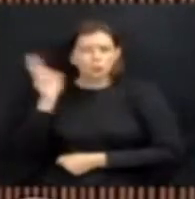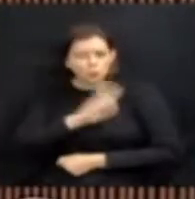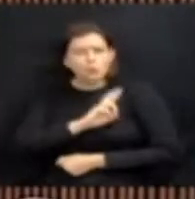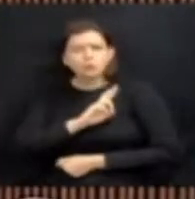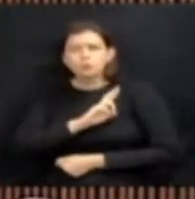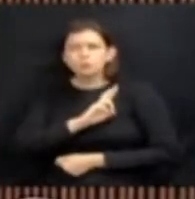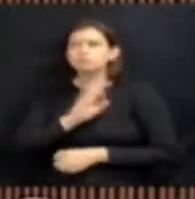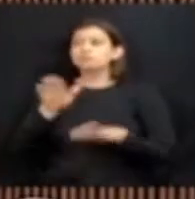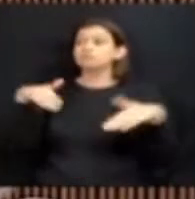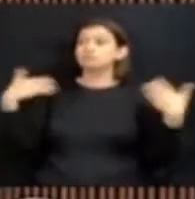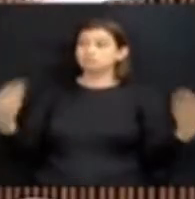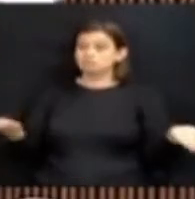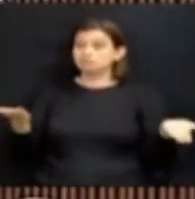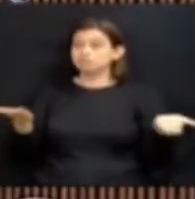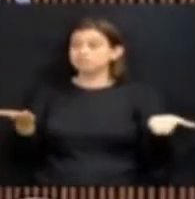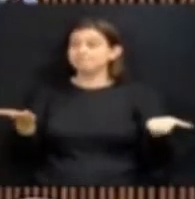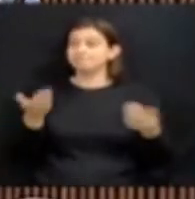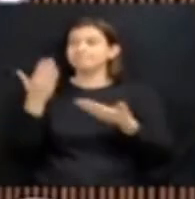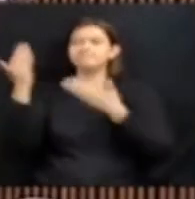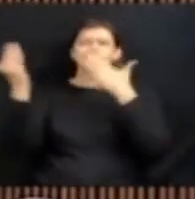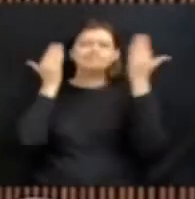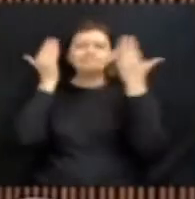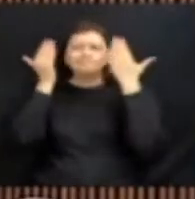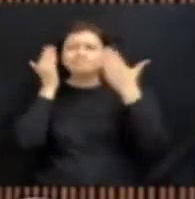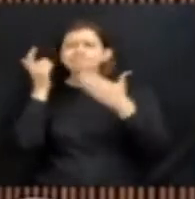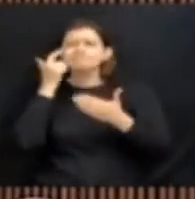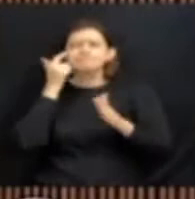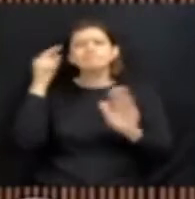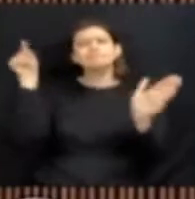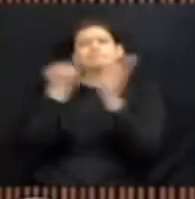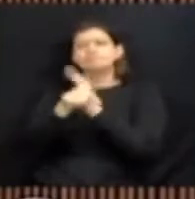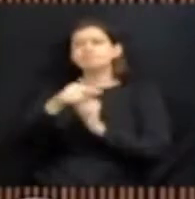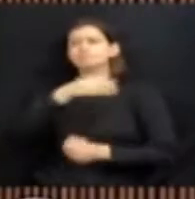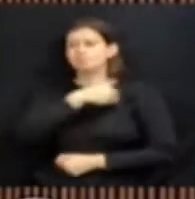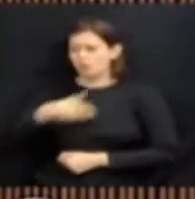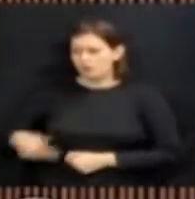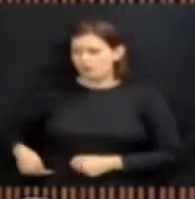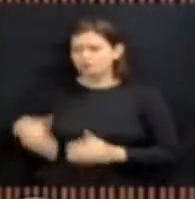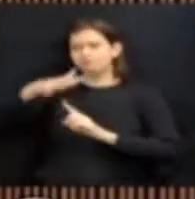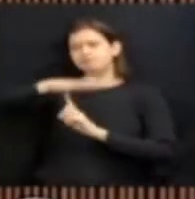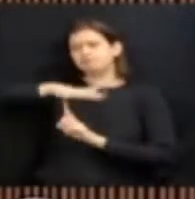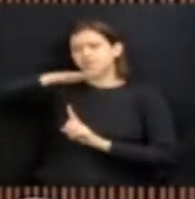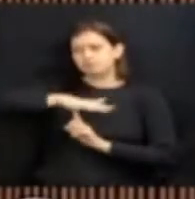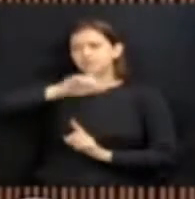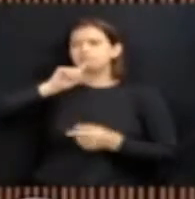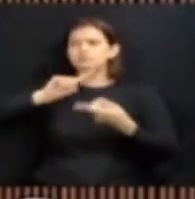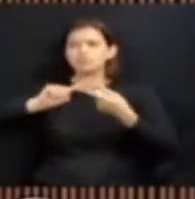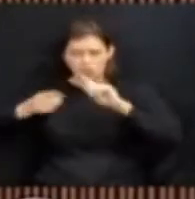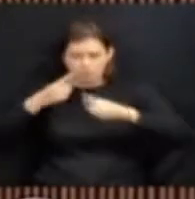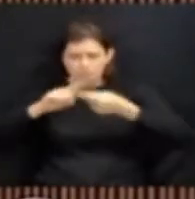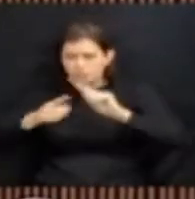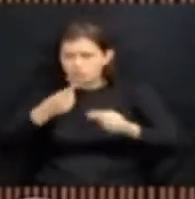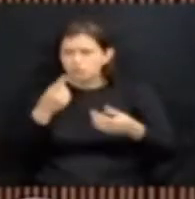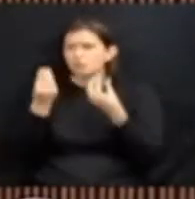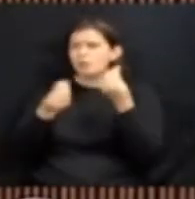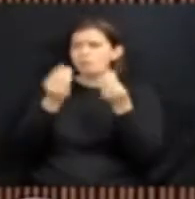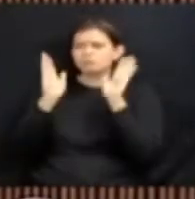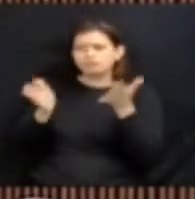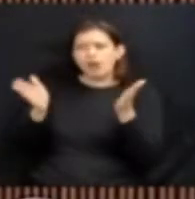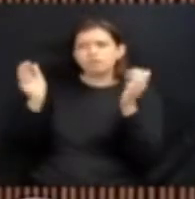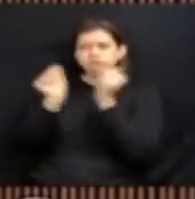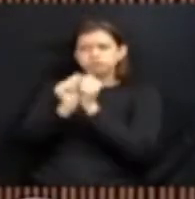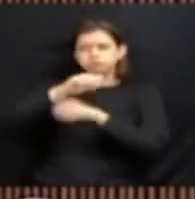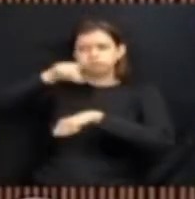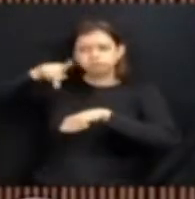vacina a matéria que eu tenho hoje é que a Anvisa autorizou a importação excepcional